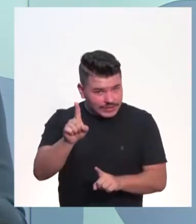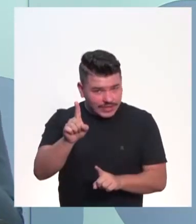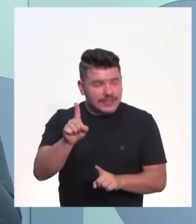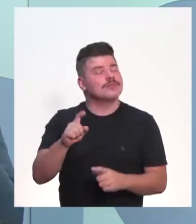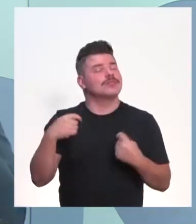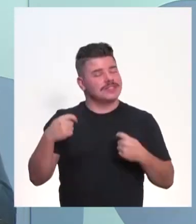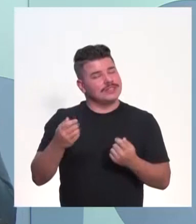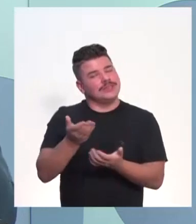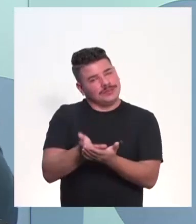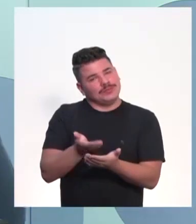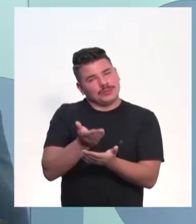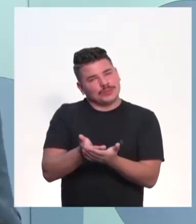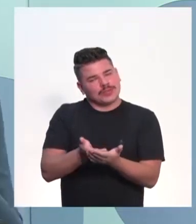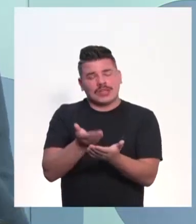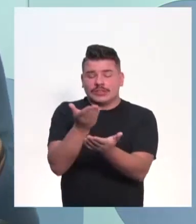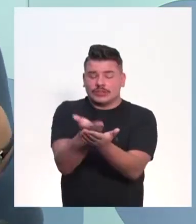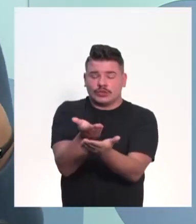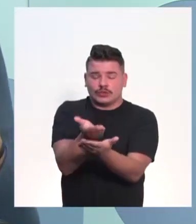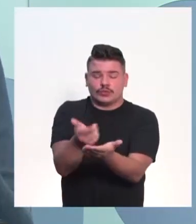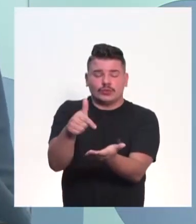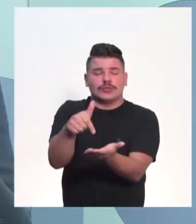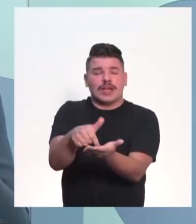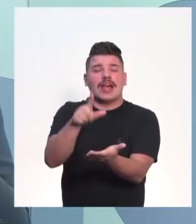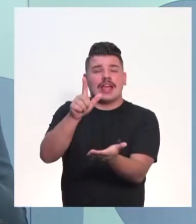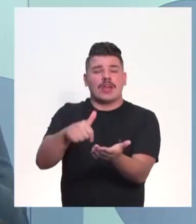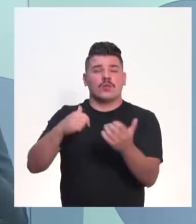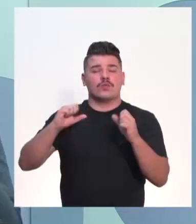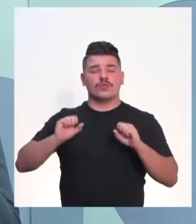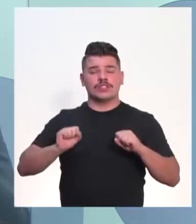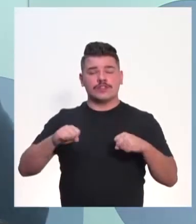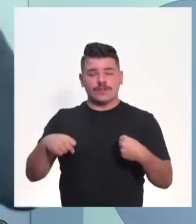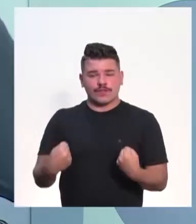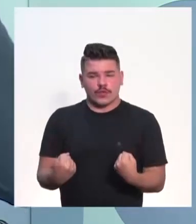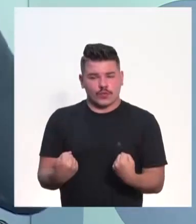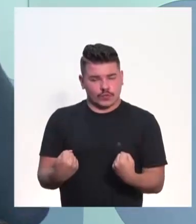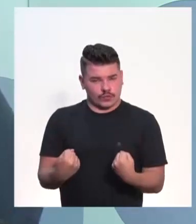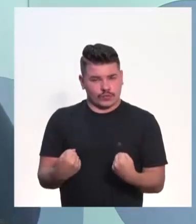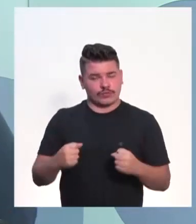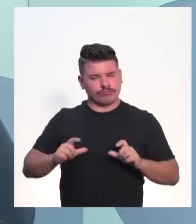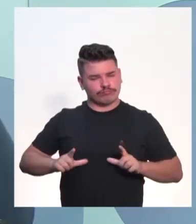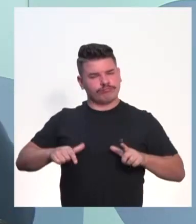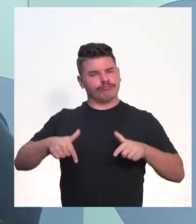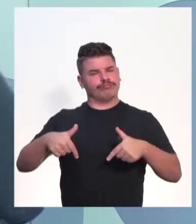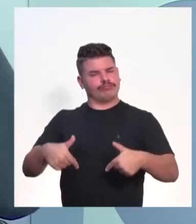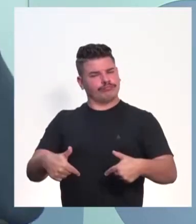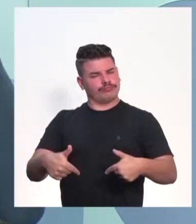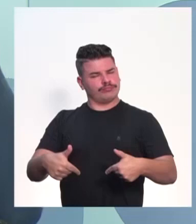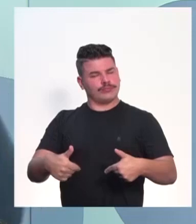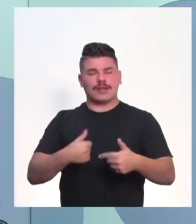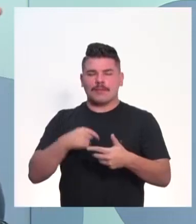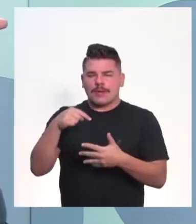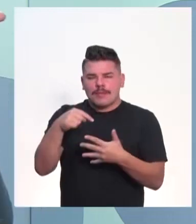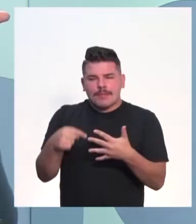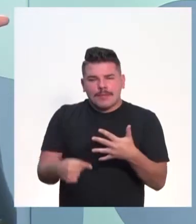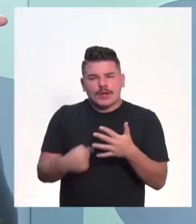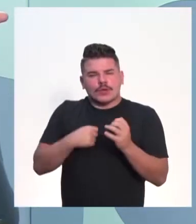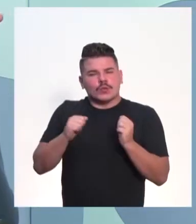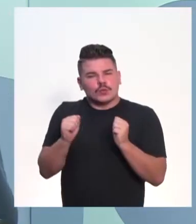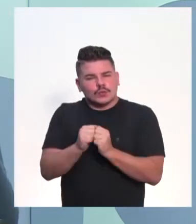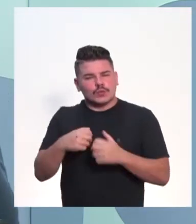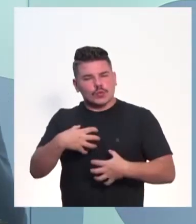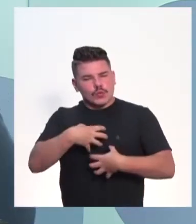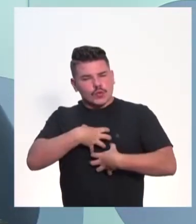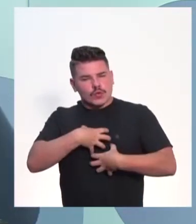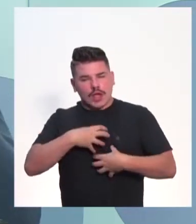estudar? Estudar é uma ação ou um esforço que a gente coloca com disciplina, que envolve